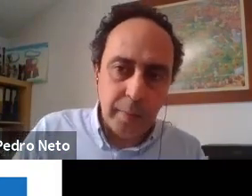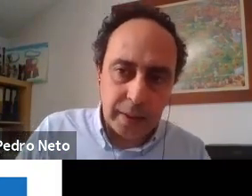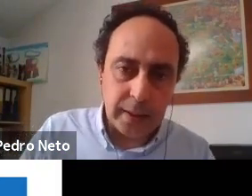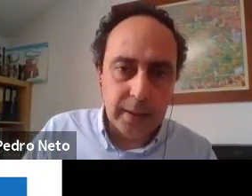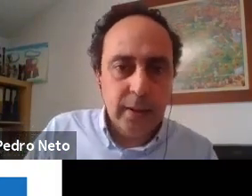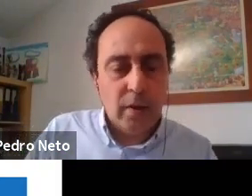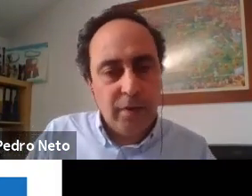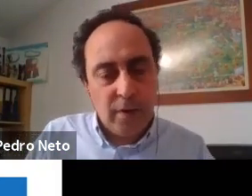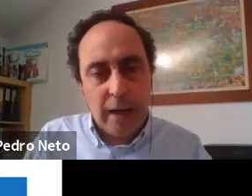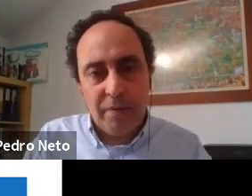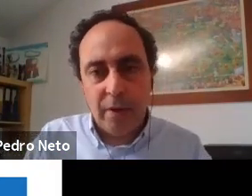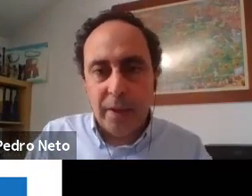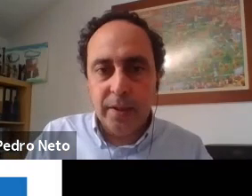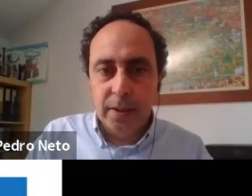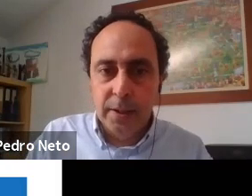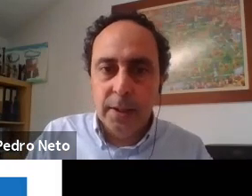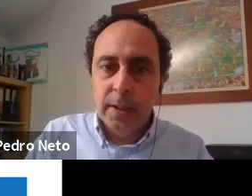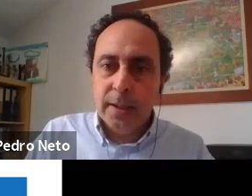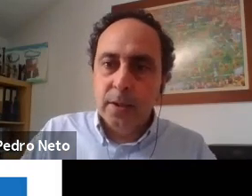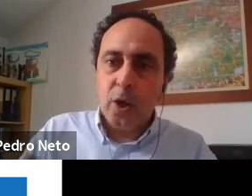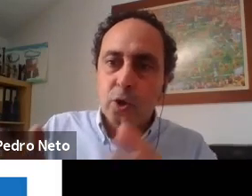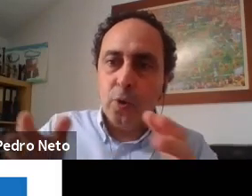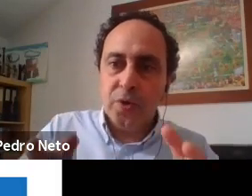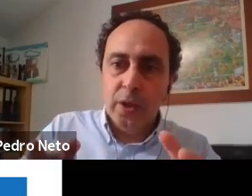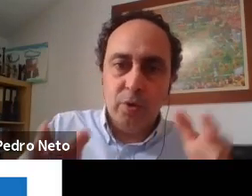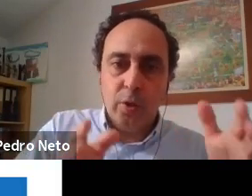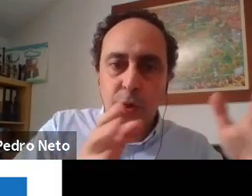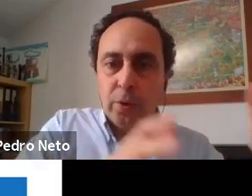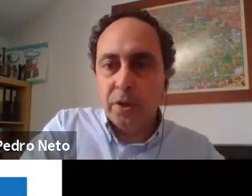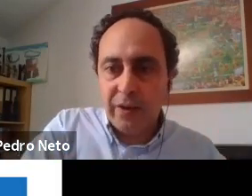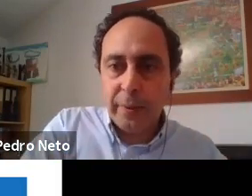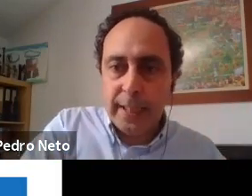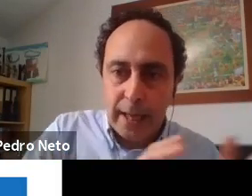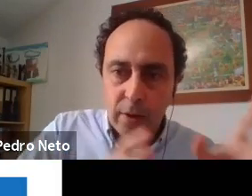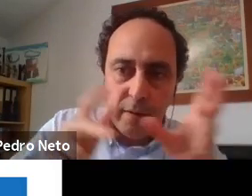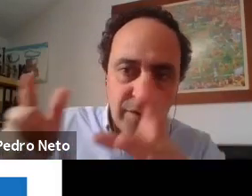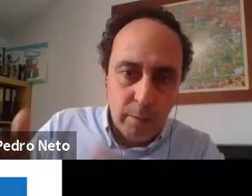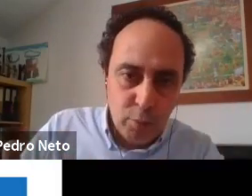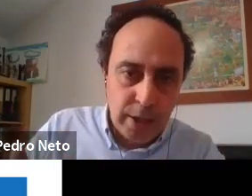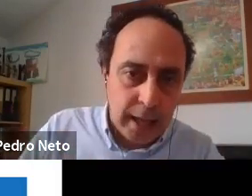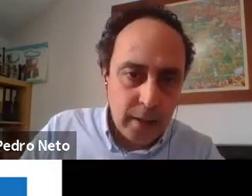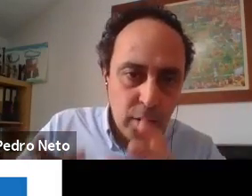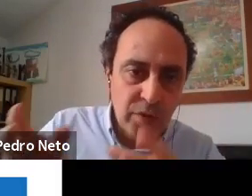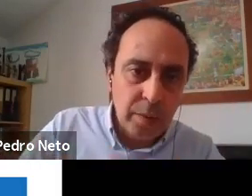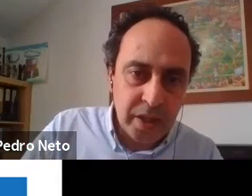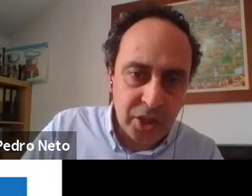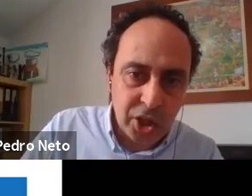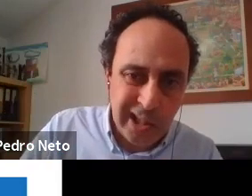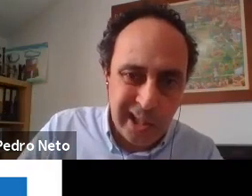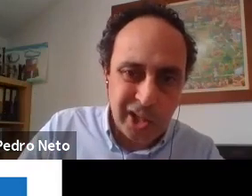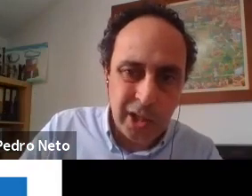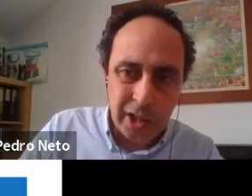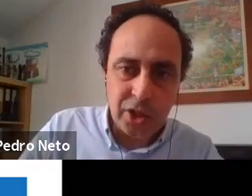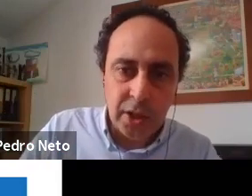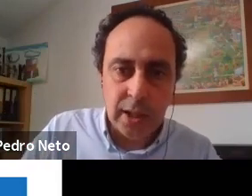essa ferramenta. Ao fim e ao cabo, a ferramenta de, se nós não conseguimos de acordo com aquilo que estava planeado, vamos mudar. Não vamos